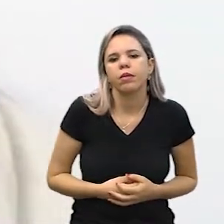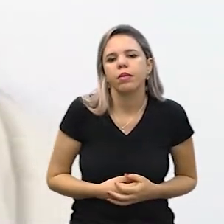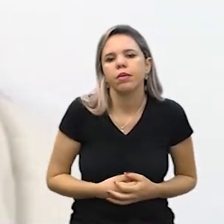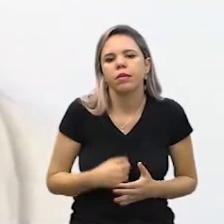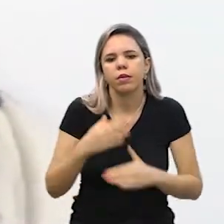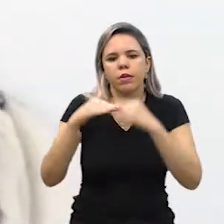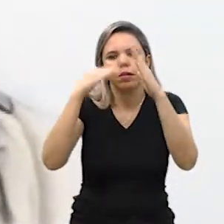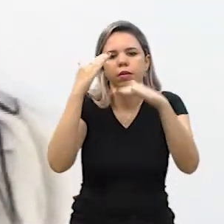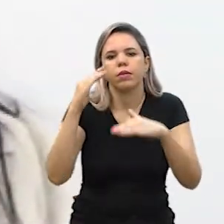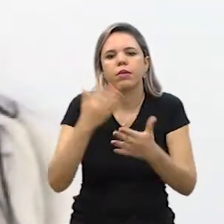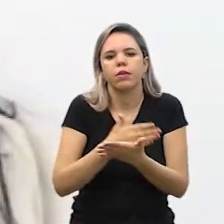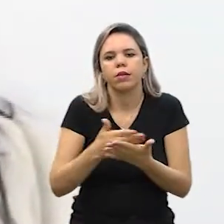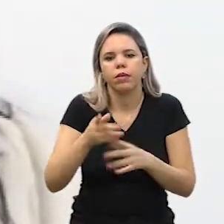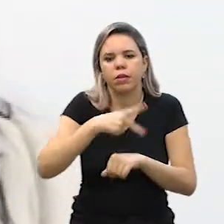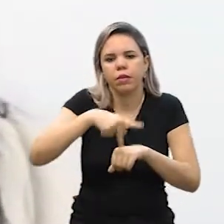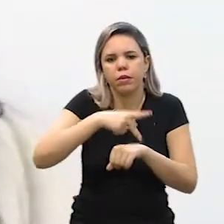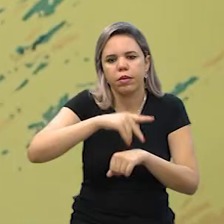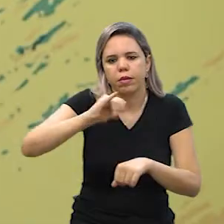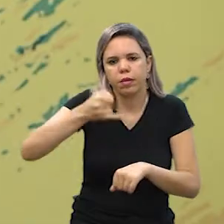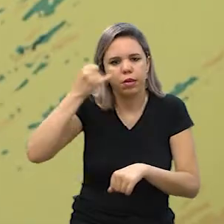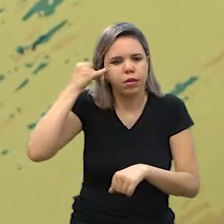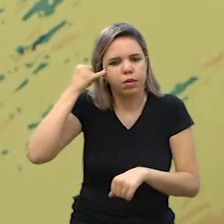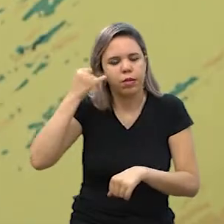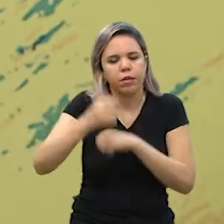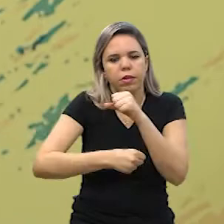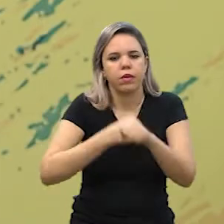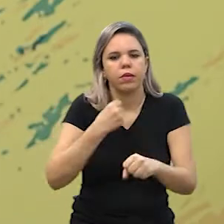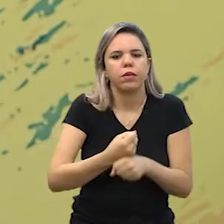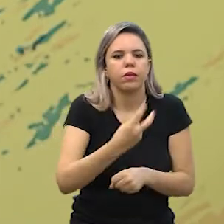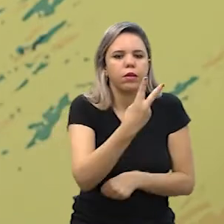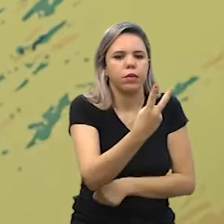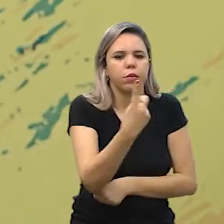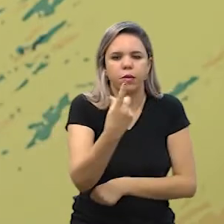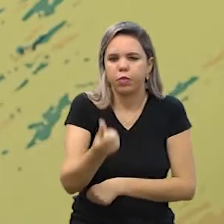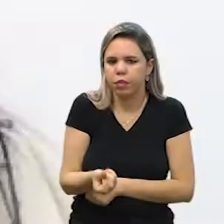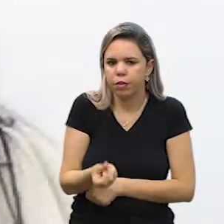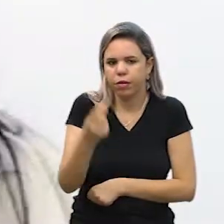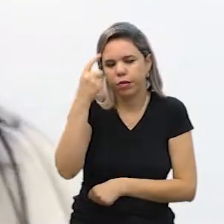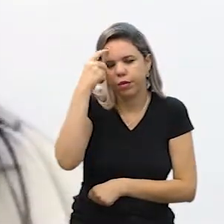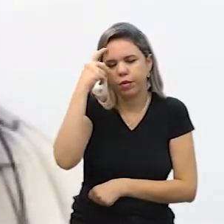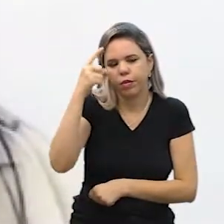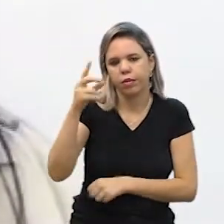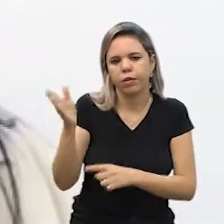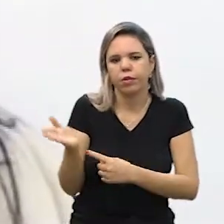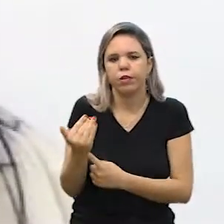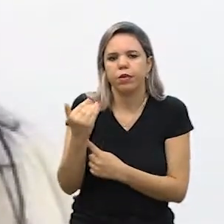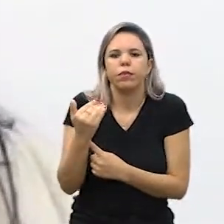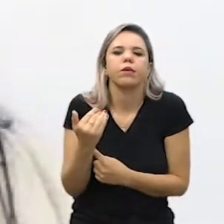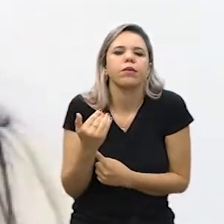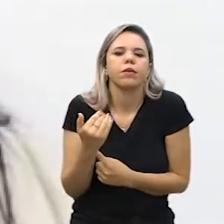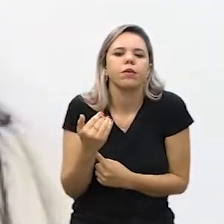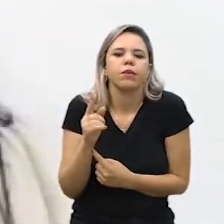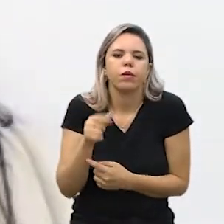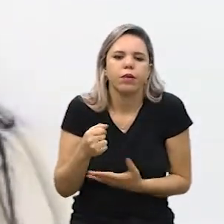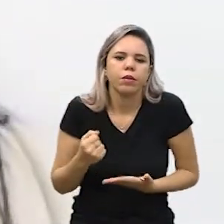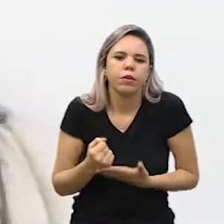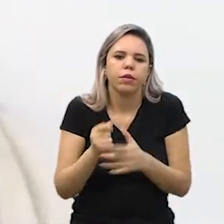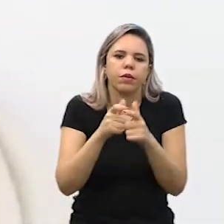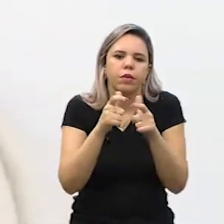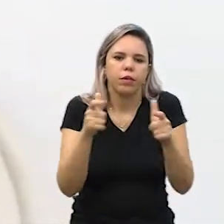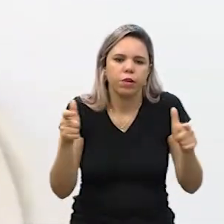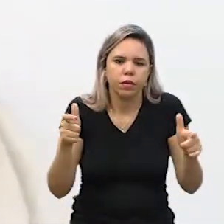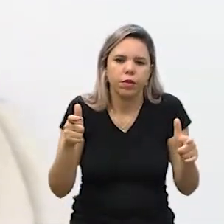Essa evolução ela iniciou no Japão em 2016, tá? A ideia é pensar que a tecnologia, além de uma ferramenta para